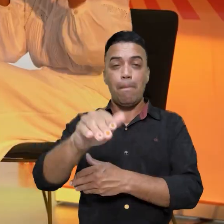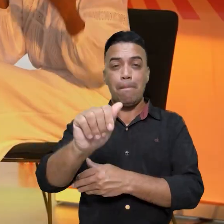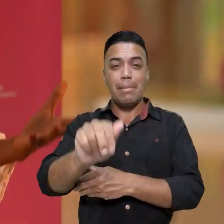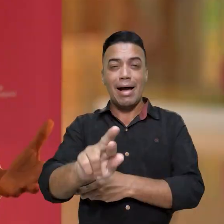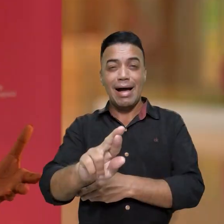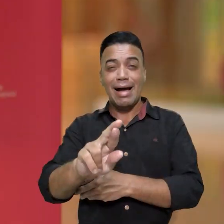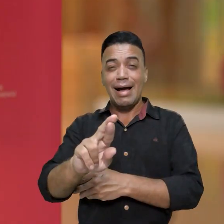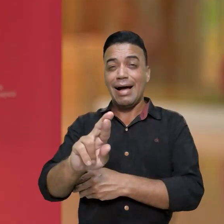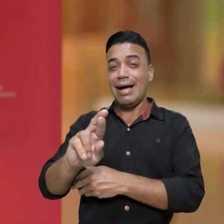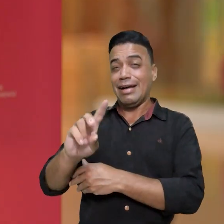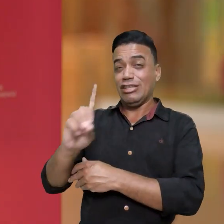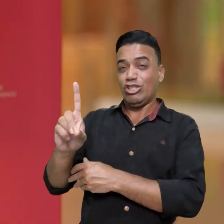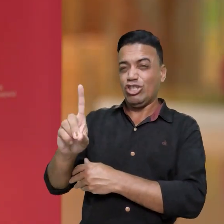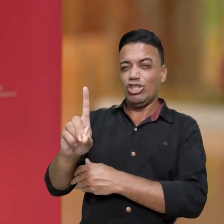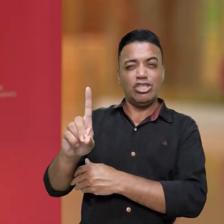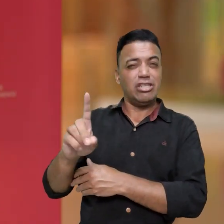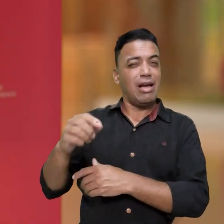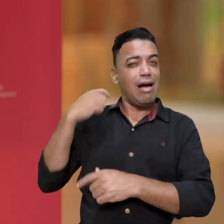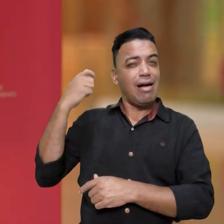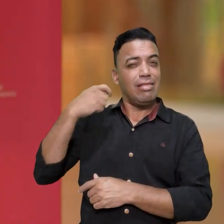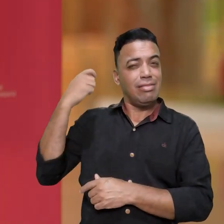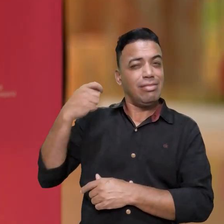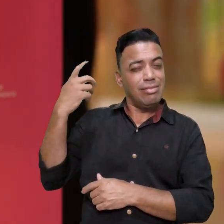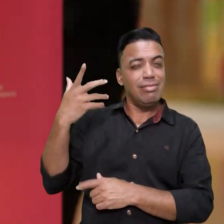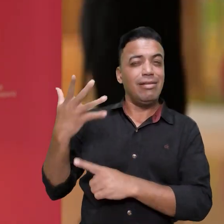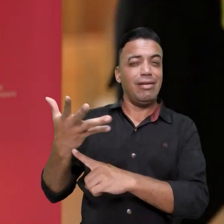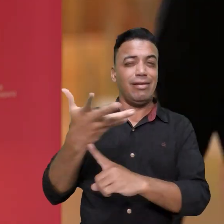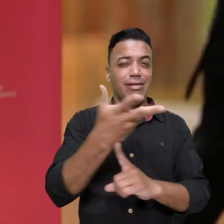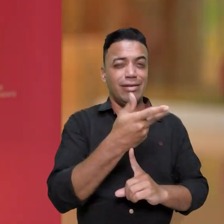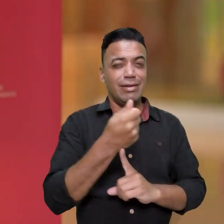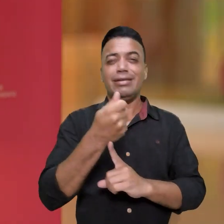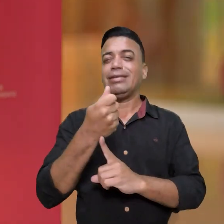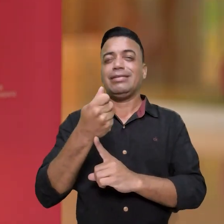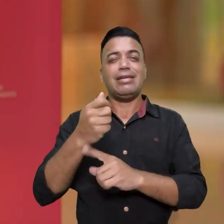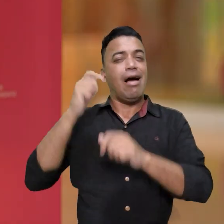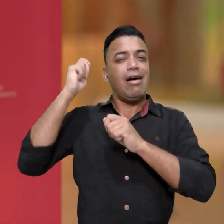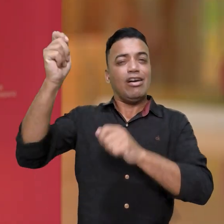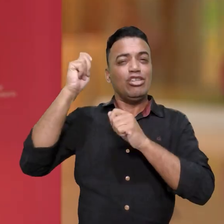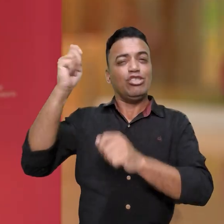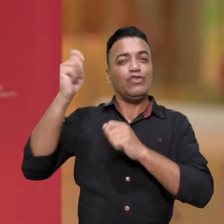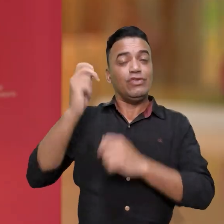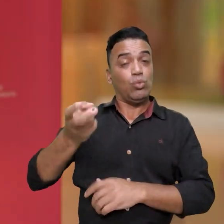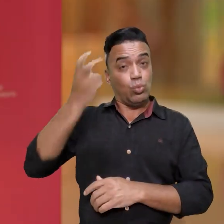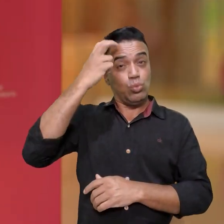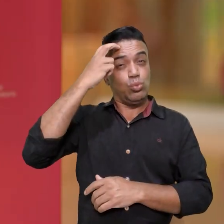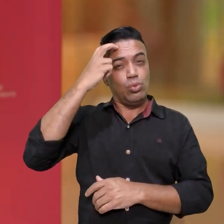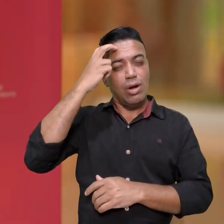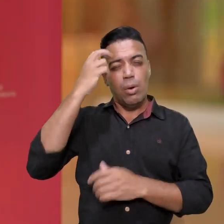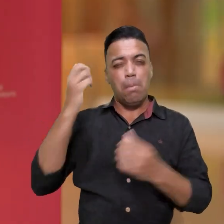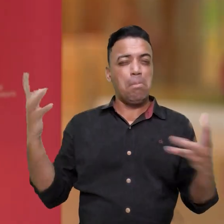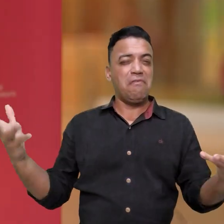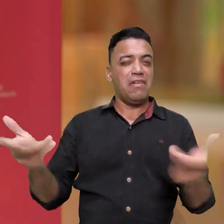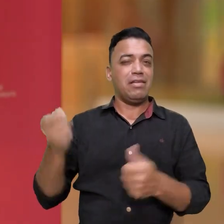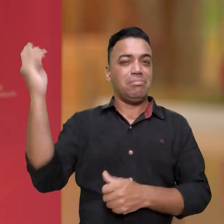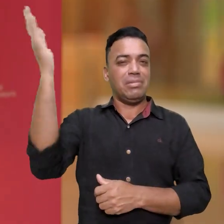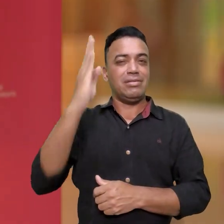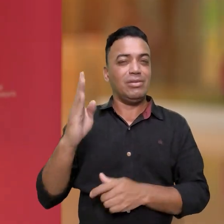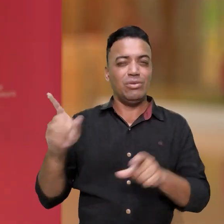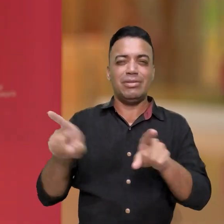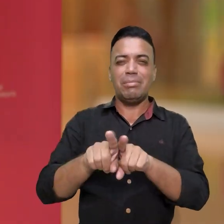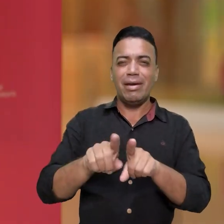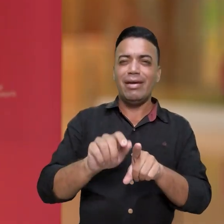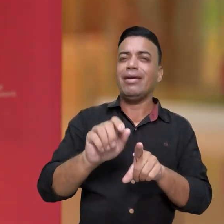artista, ativista cultural e uma pessoa brilhante para o Brasil, e também do Aidano André